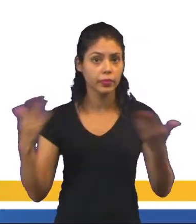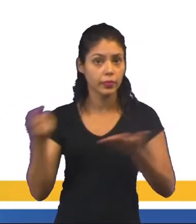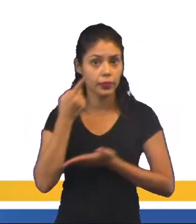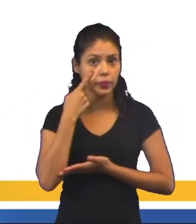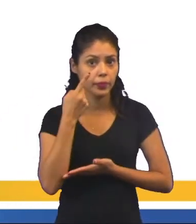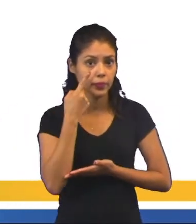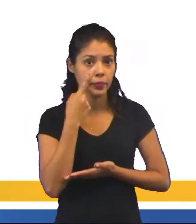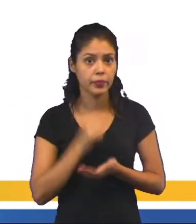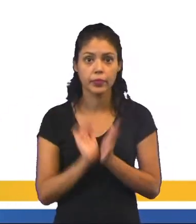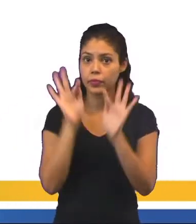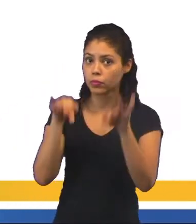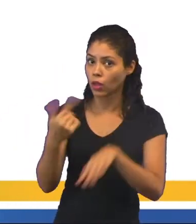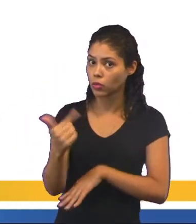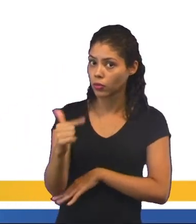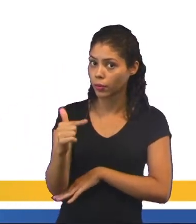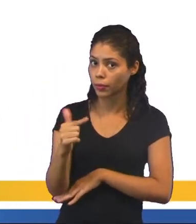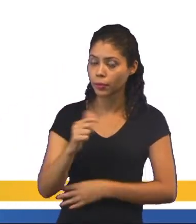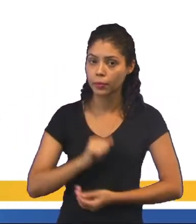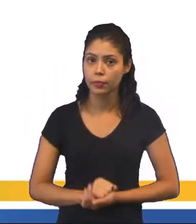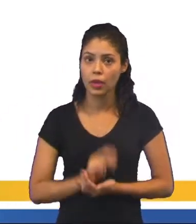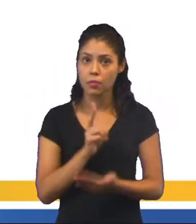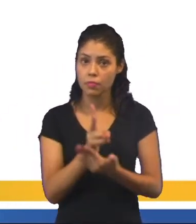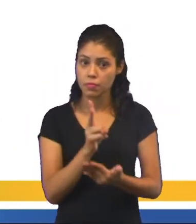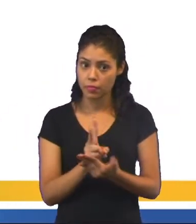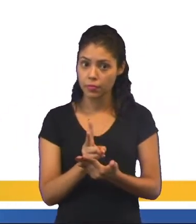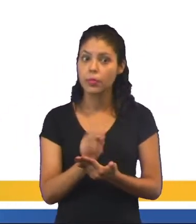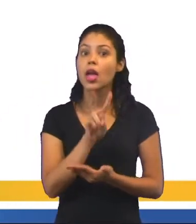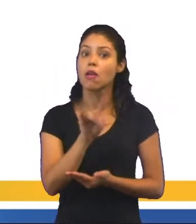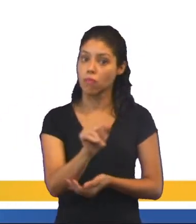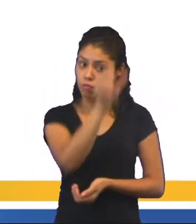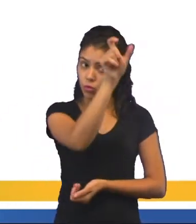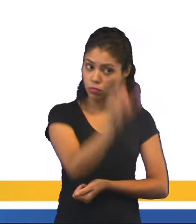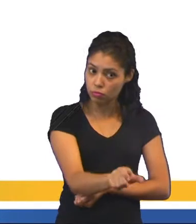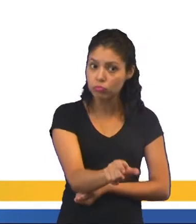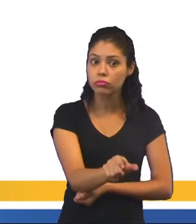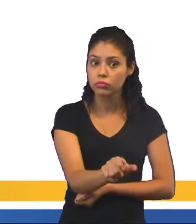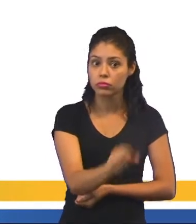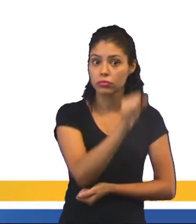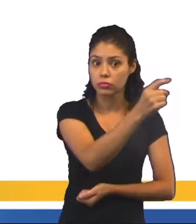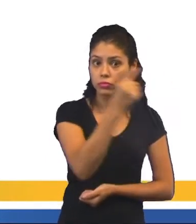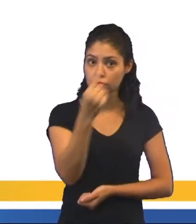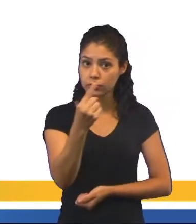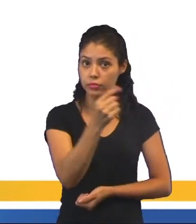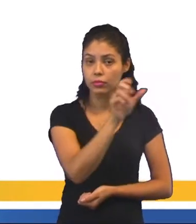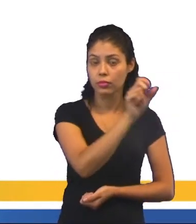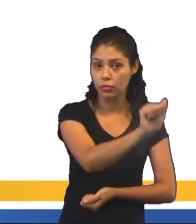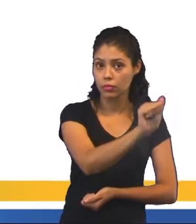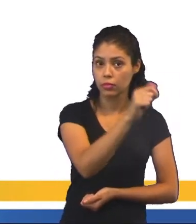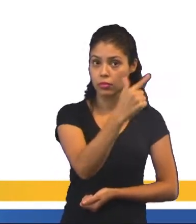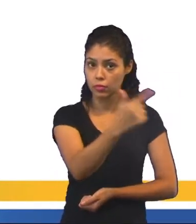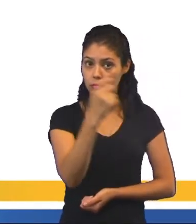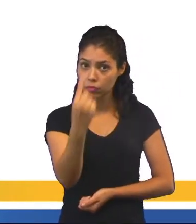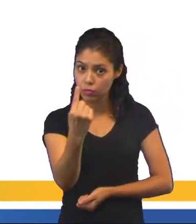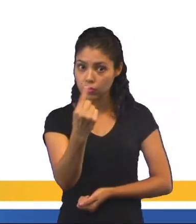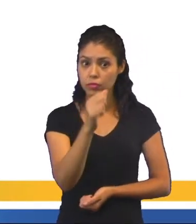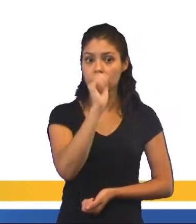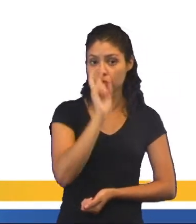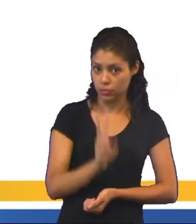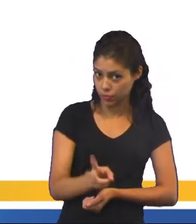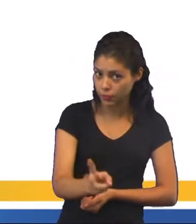ela aí quer dizer que ela é infinita. A mesma vai servir para a coluna. A11,